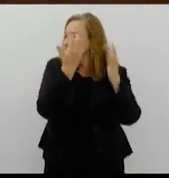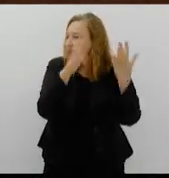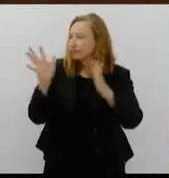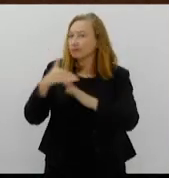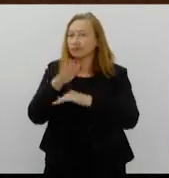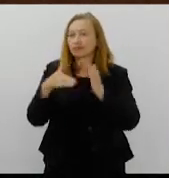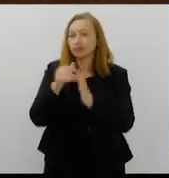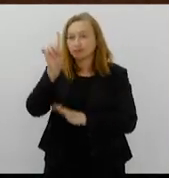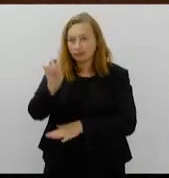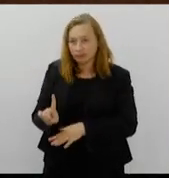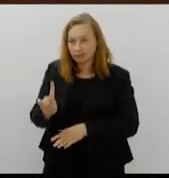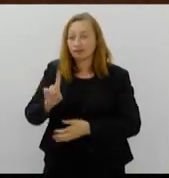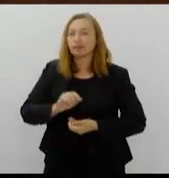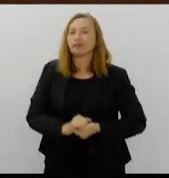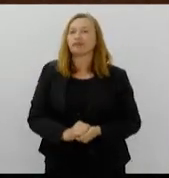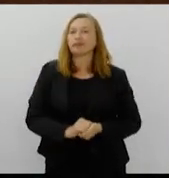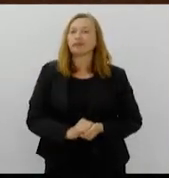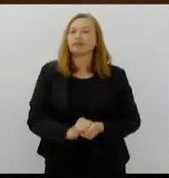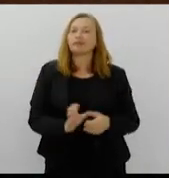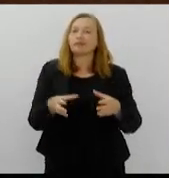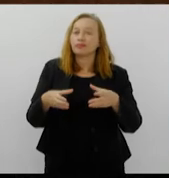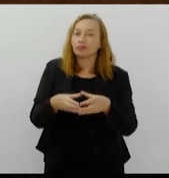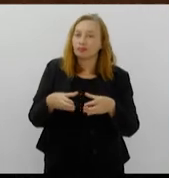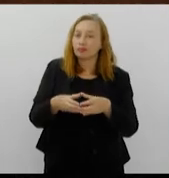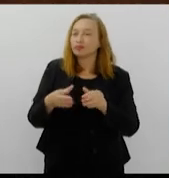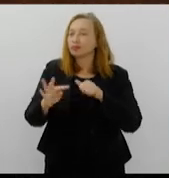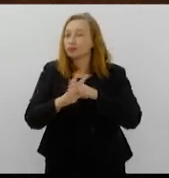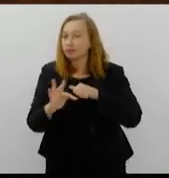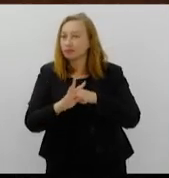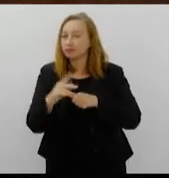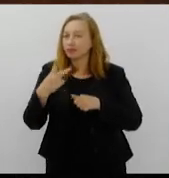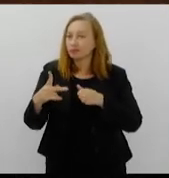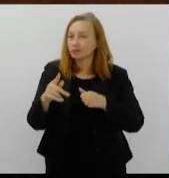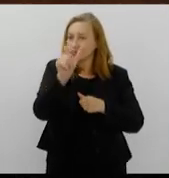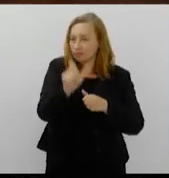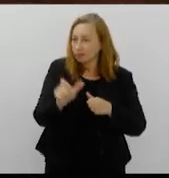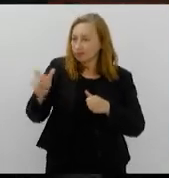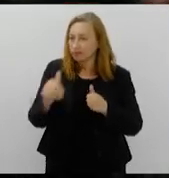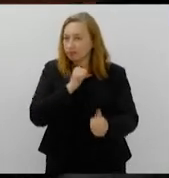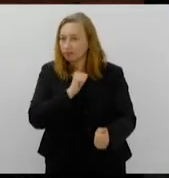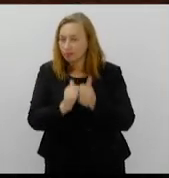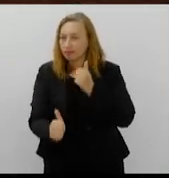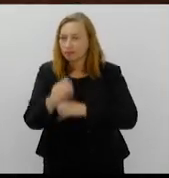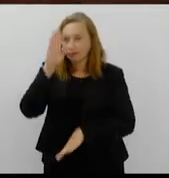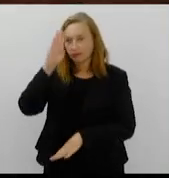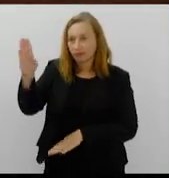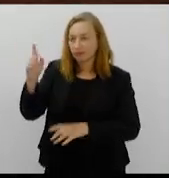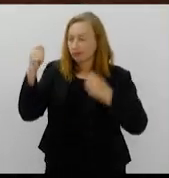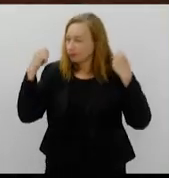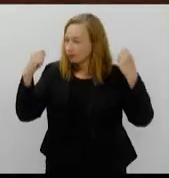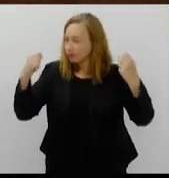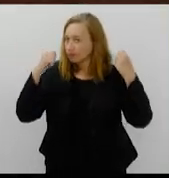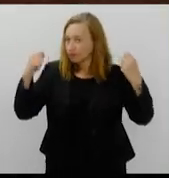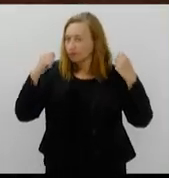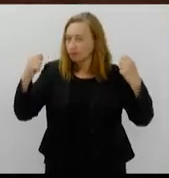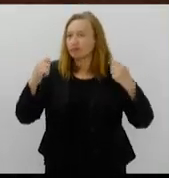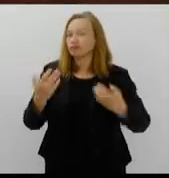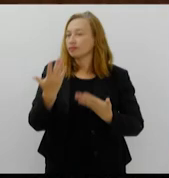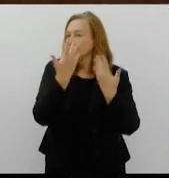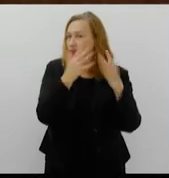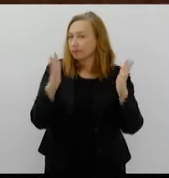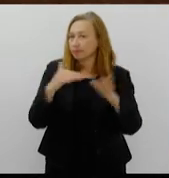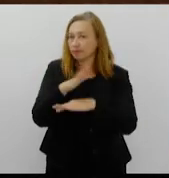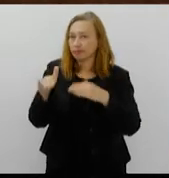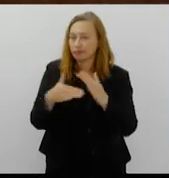diretoria, toda a comissão técnica, seus atletas, e principalmente a torcida do voltaço. Parabéns a